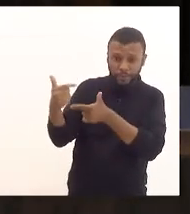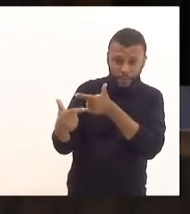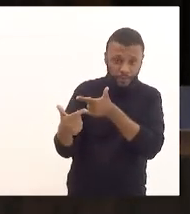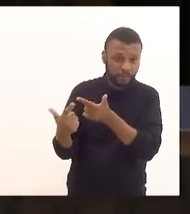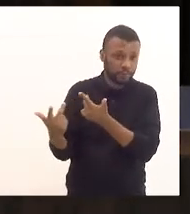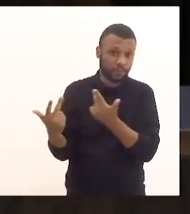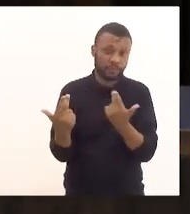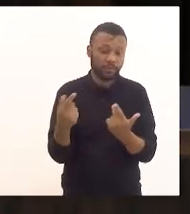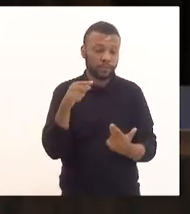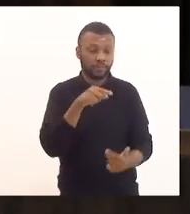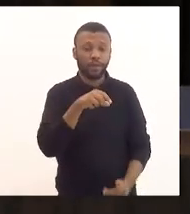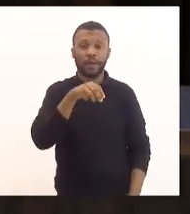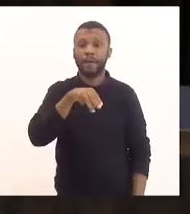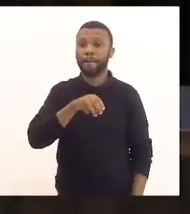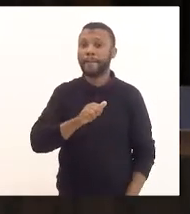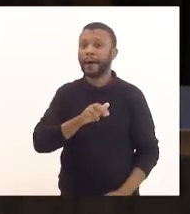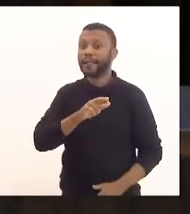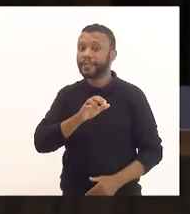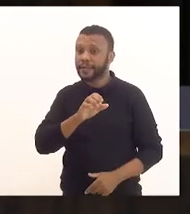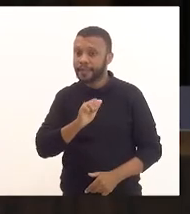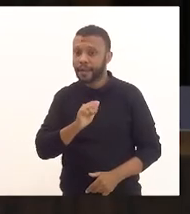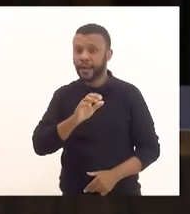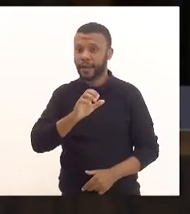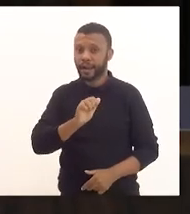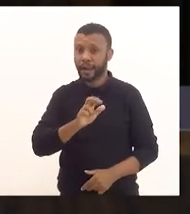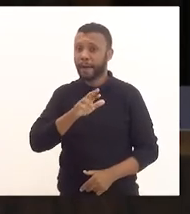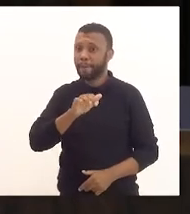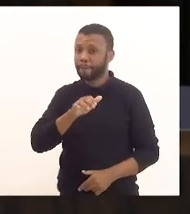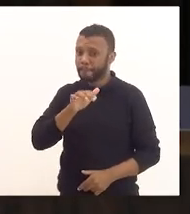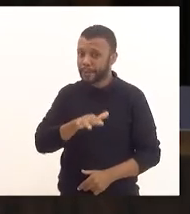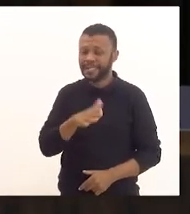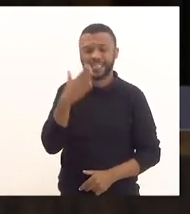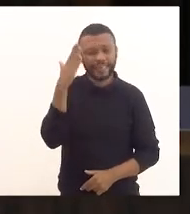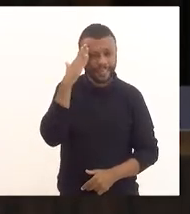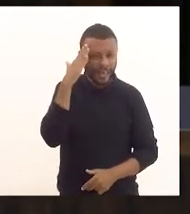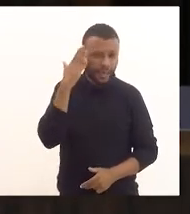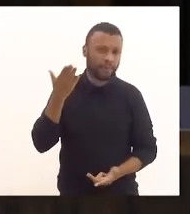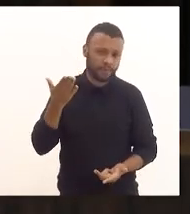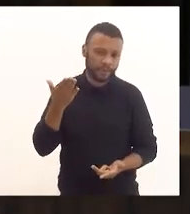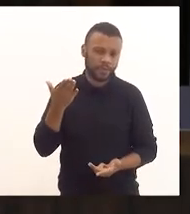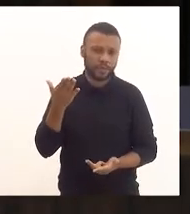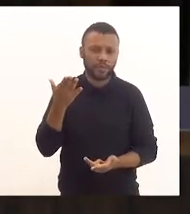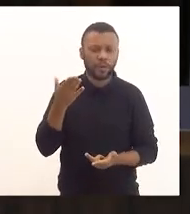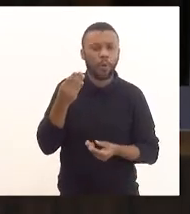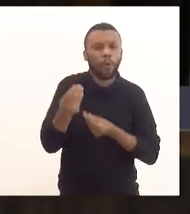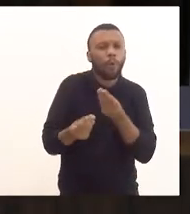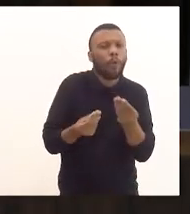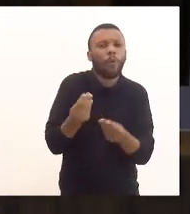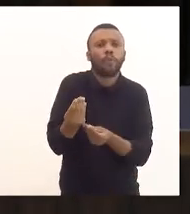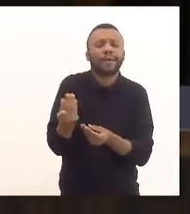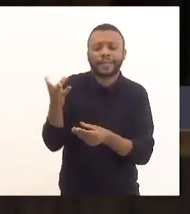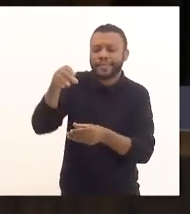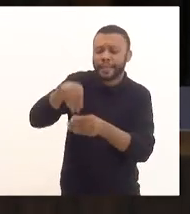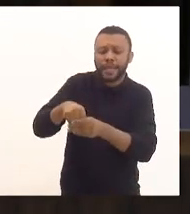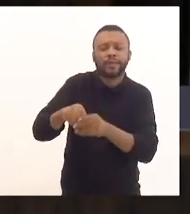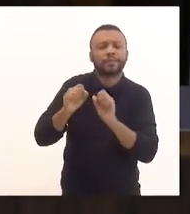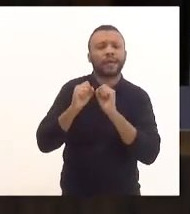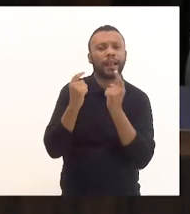como a Maria Oi Maria Carmem sabe o dia a dia Aqui